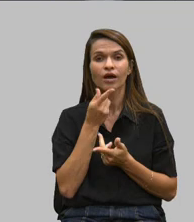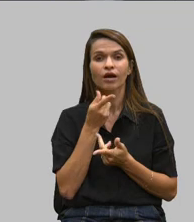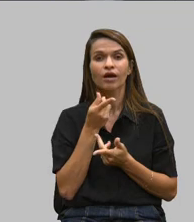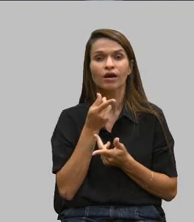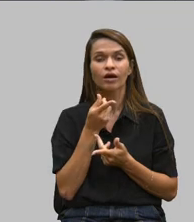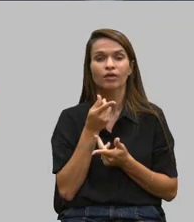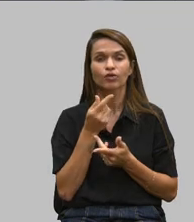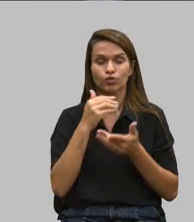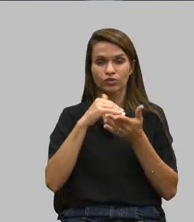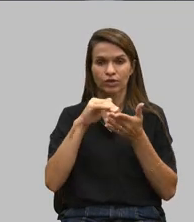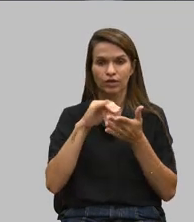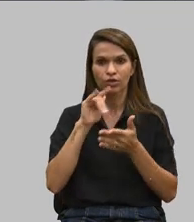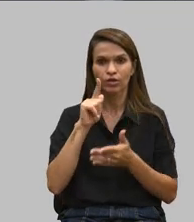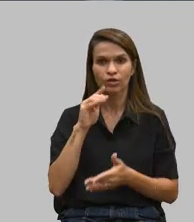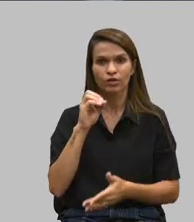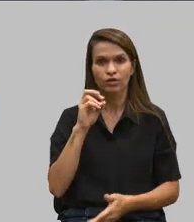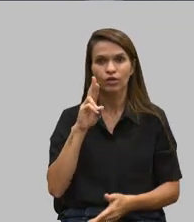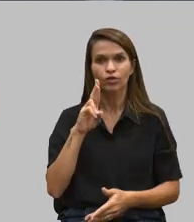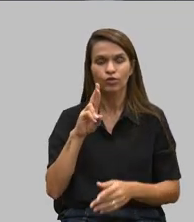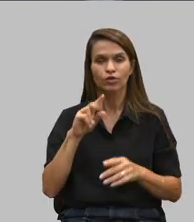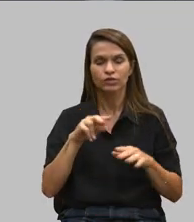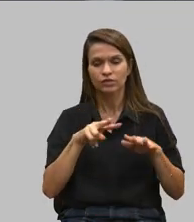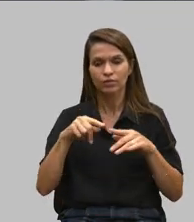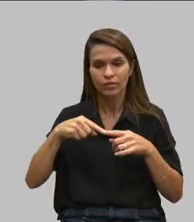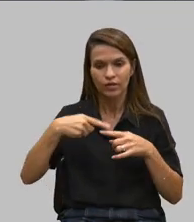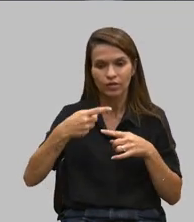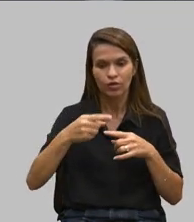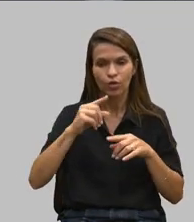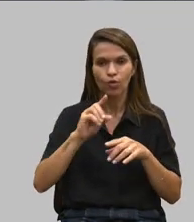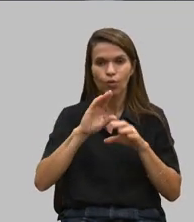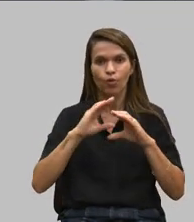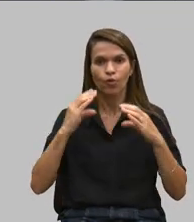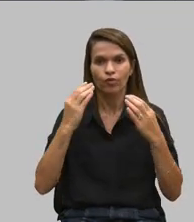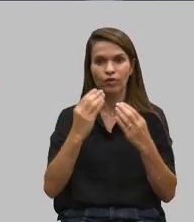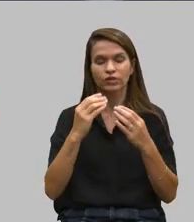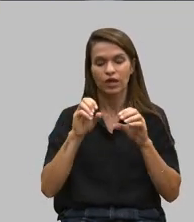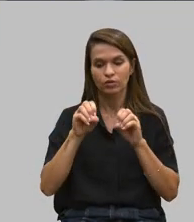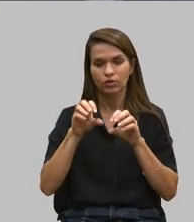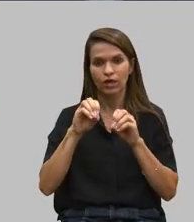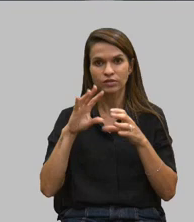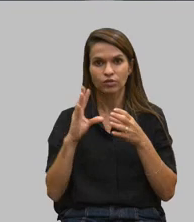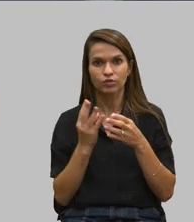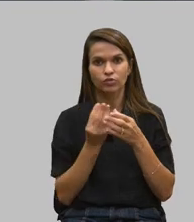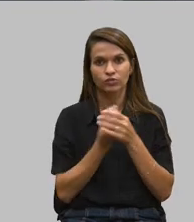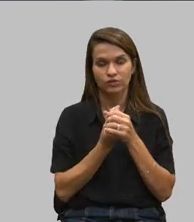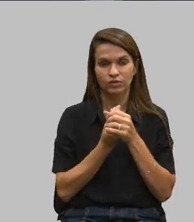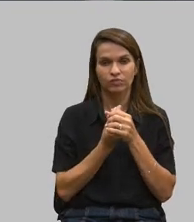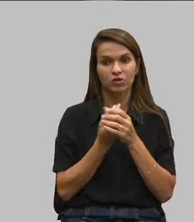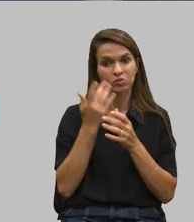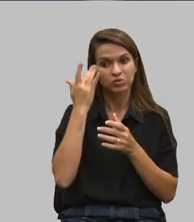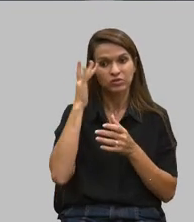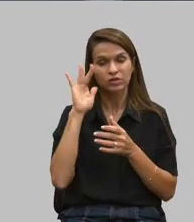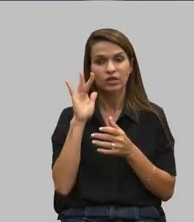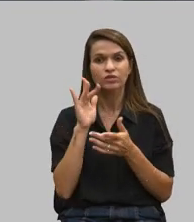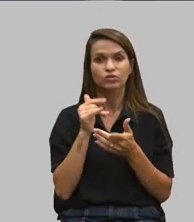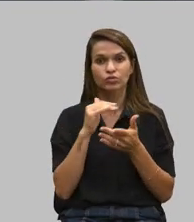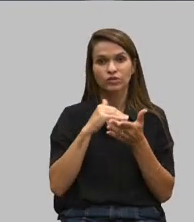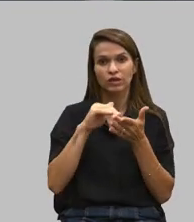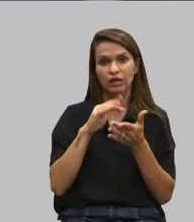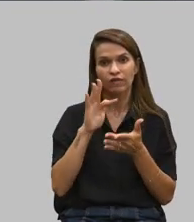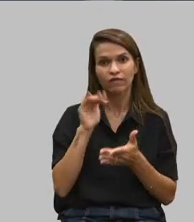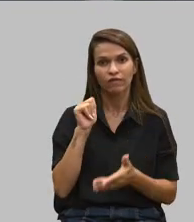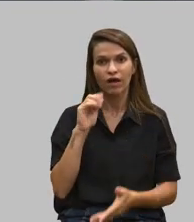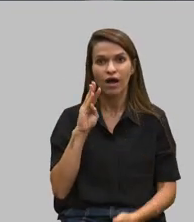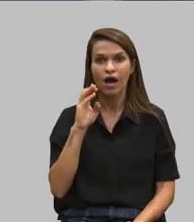já confirmou a presença semana que vem no congresso da umim da educação inclusiva não sei se o secretário Fábio confirmou mas